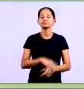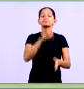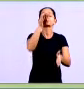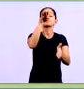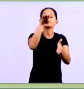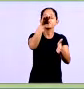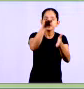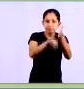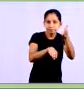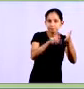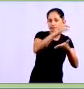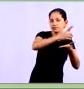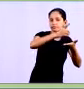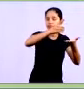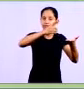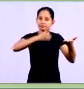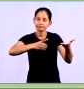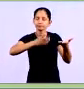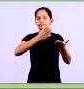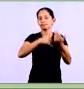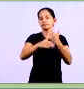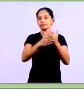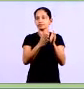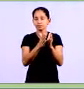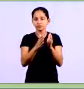Menos as despesas.